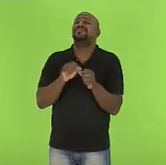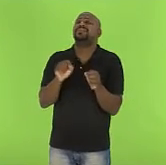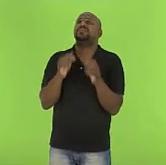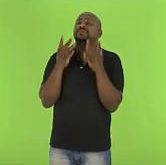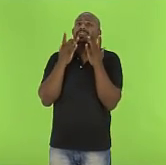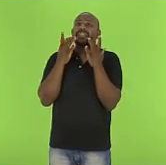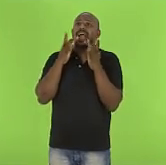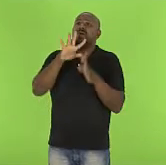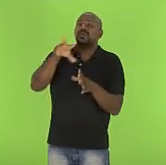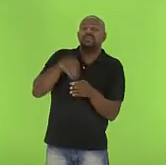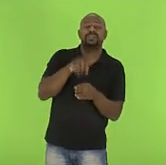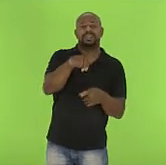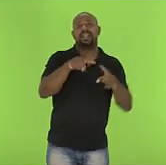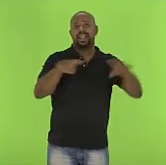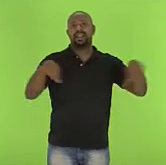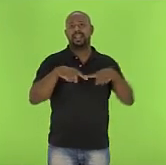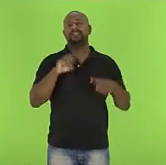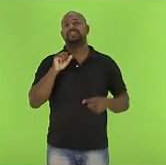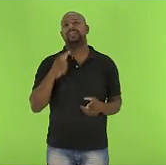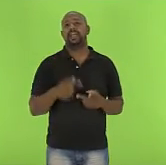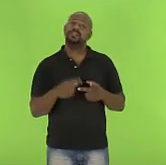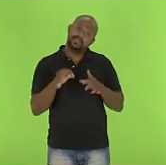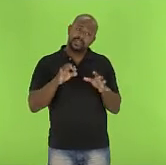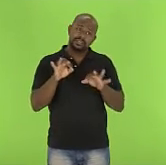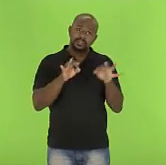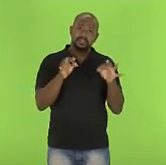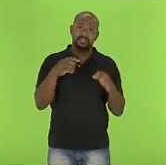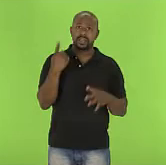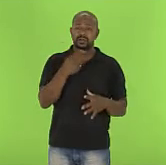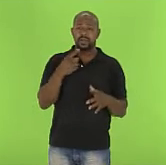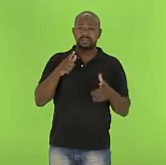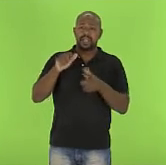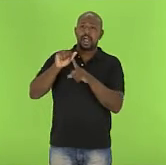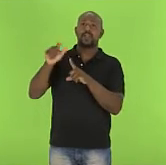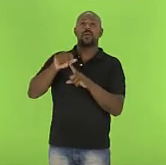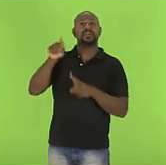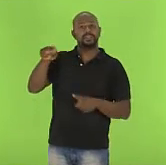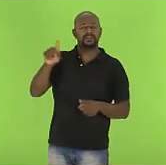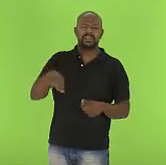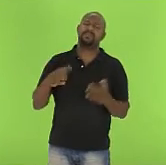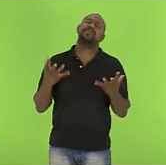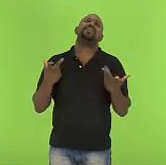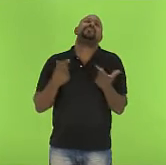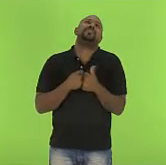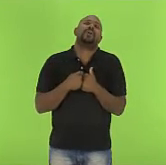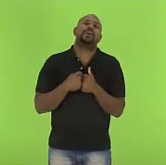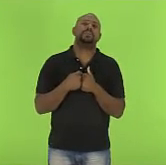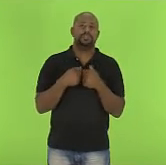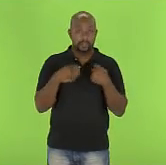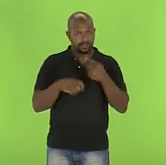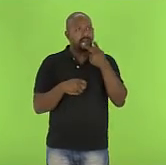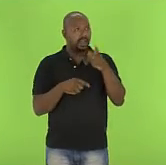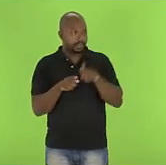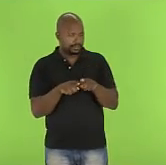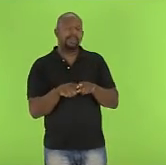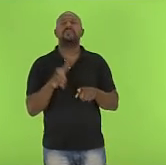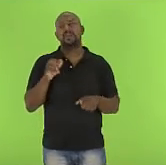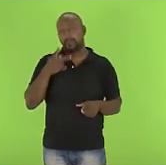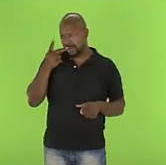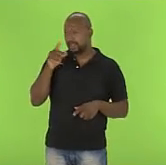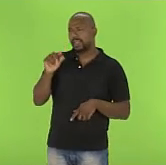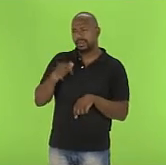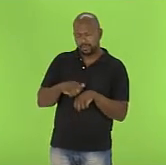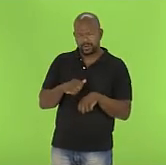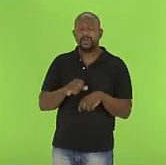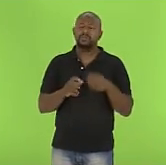o espetáculo dentro daquela sala. A gente ia fazer o espetáculo na nossa locação, que inclusive é maravilhosa. A gente tem que falar sobre isso.